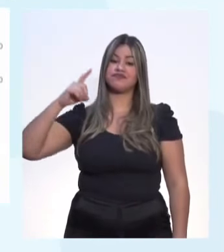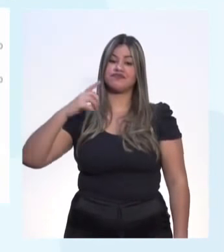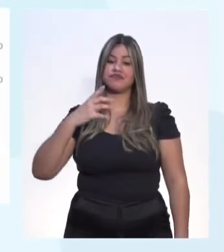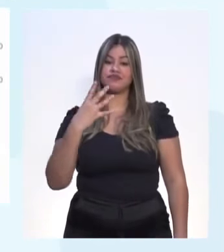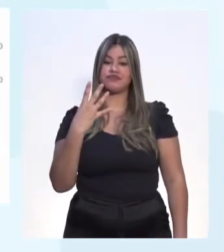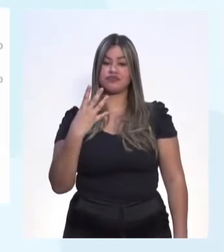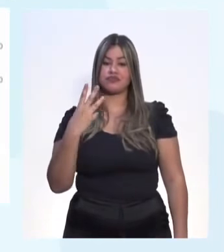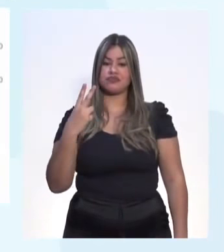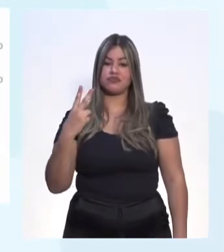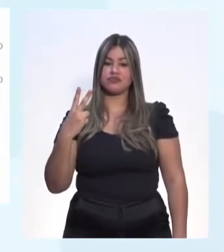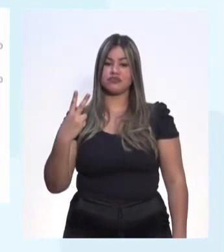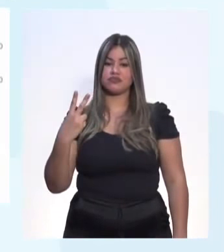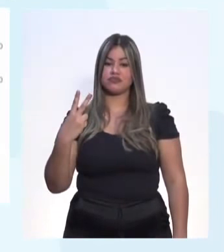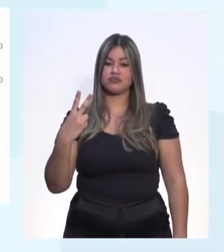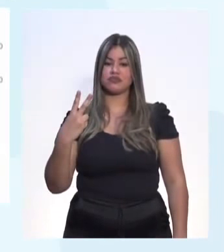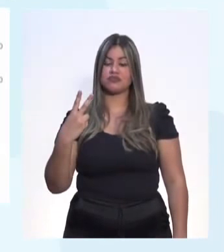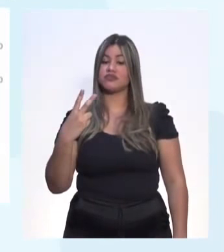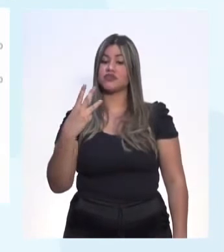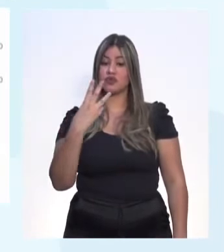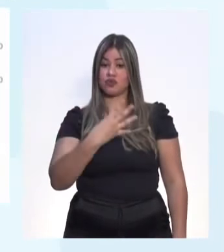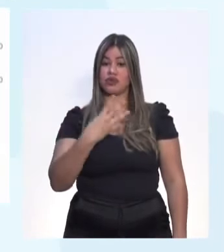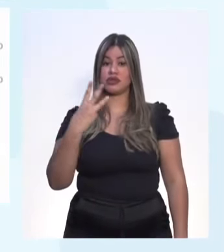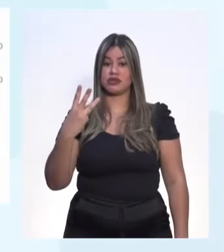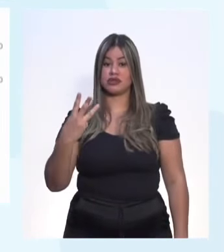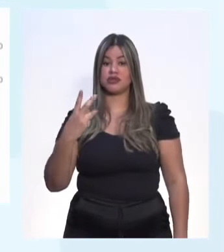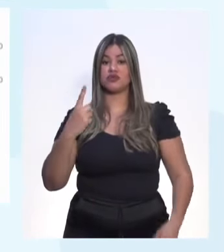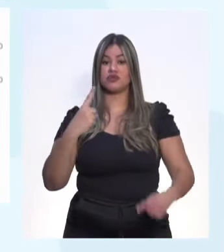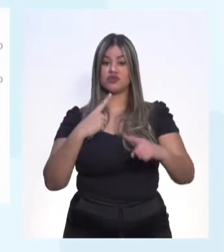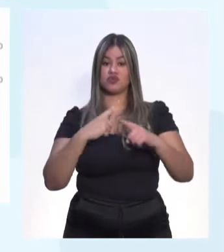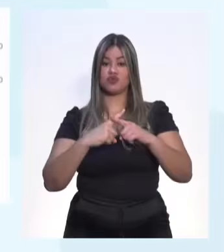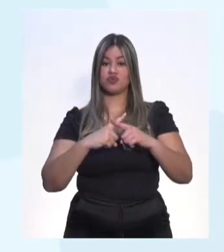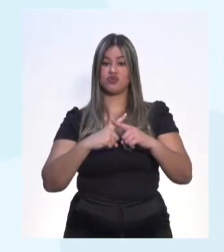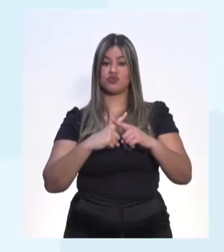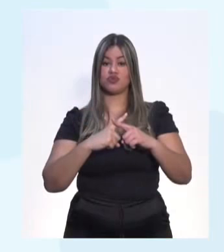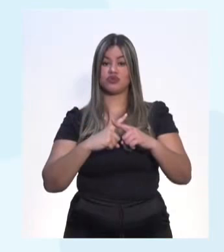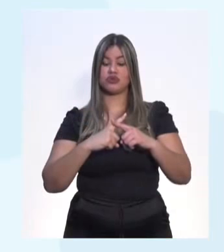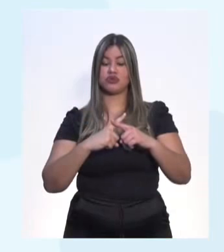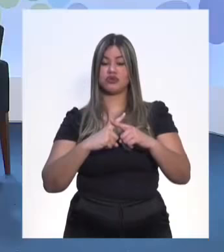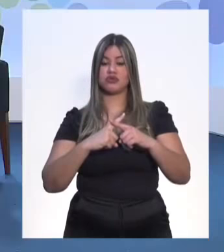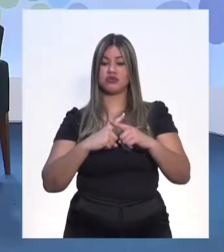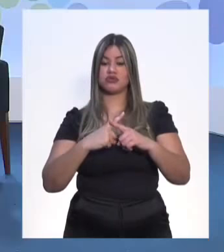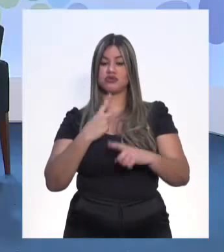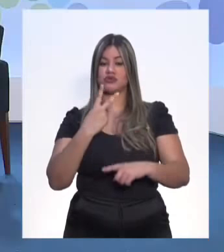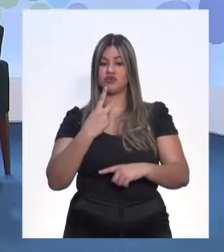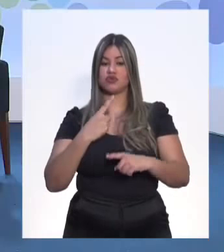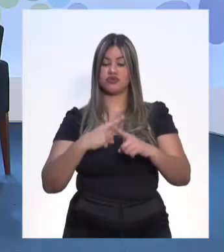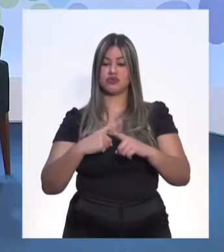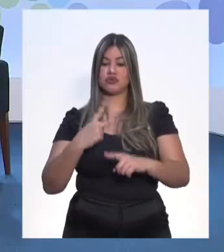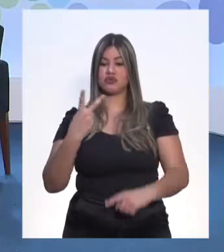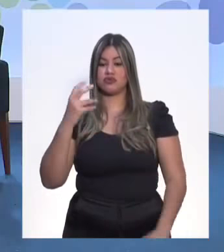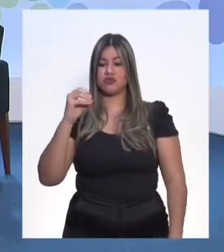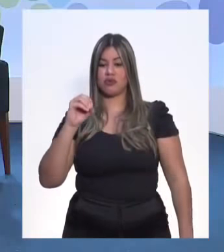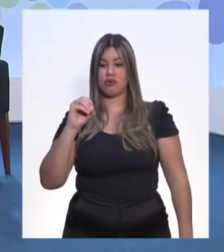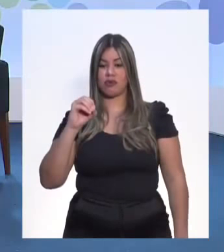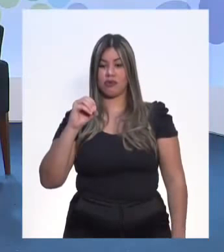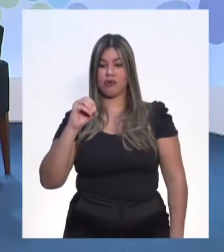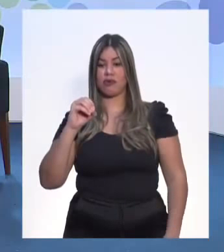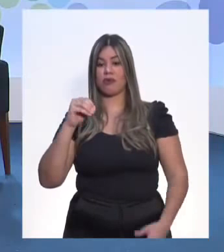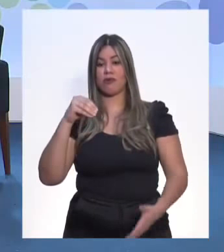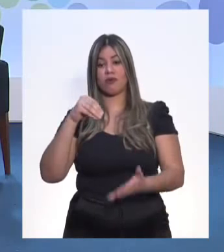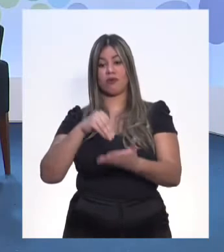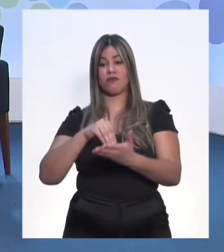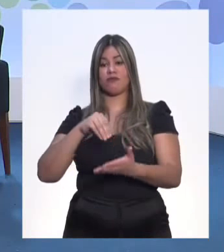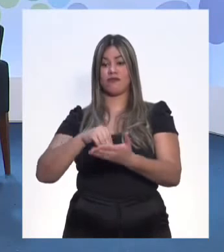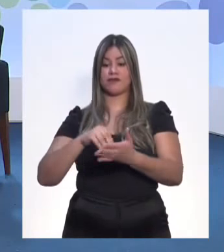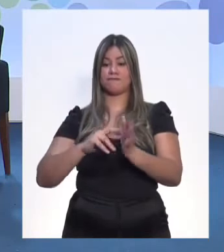43 Ok ó duas vezes o 20 Olha lá e aí só falta representação para para o zero